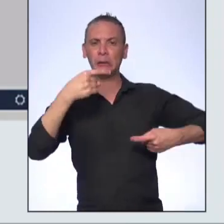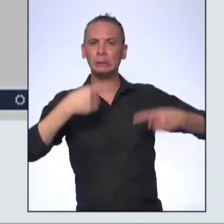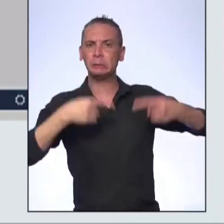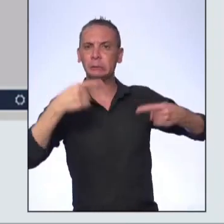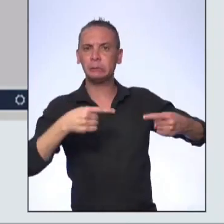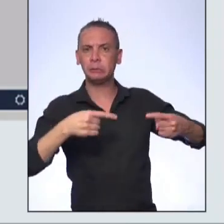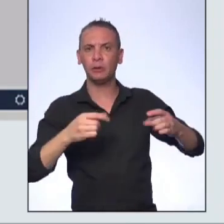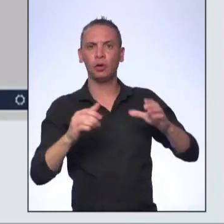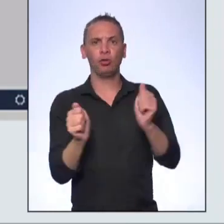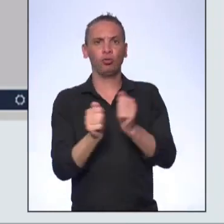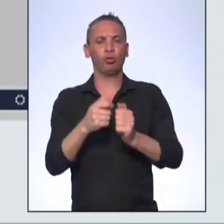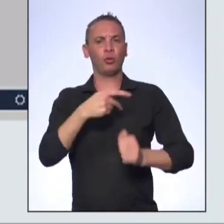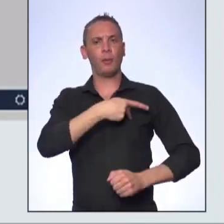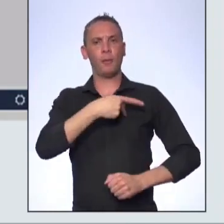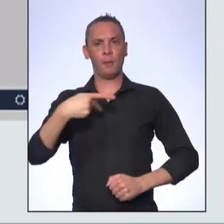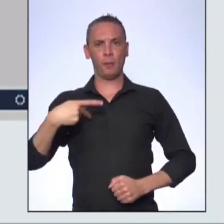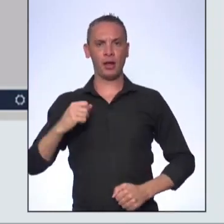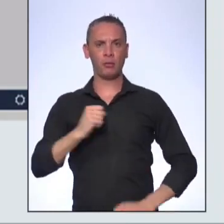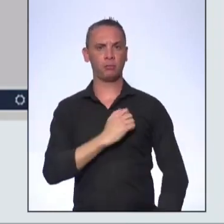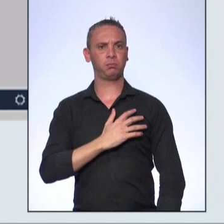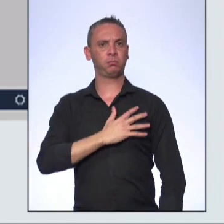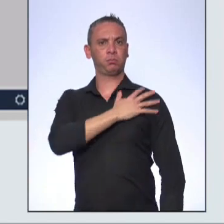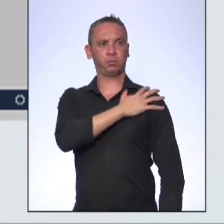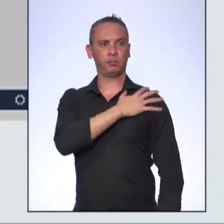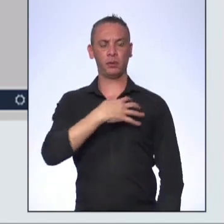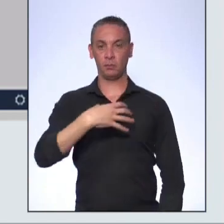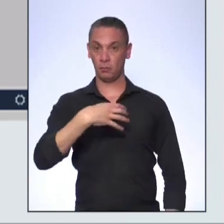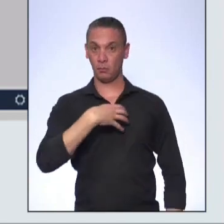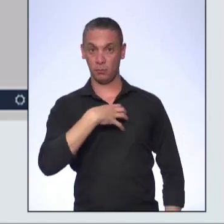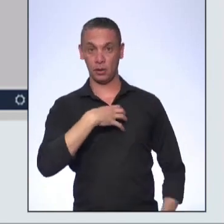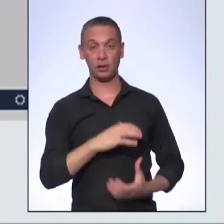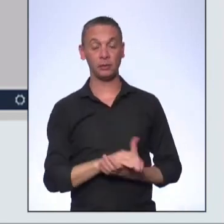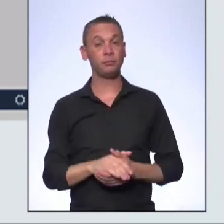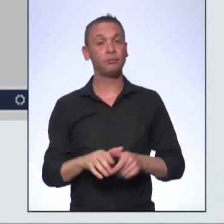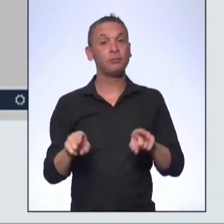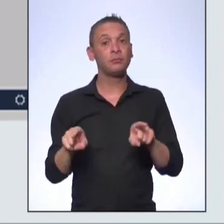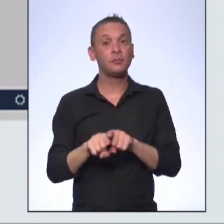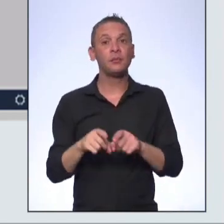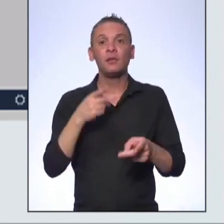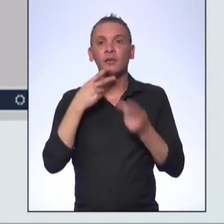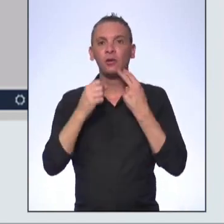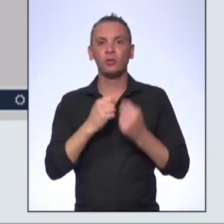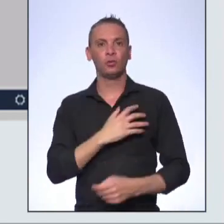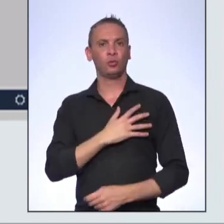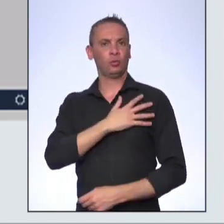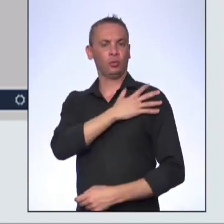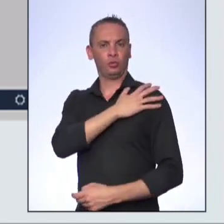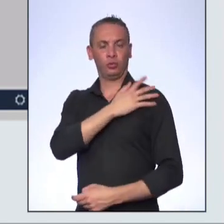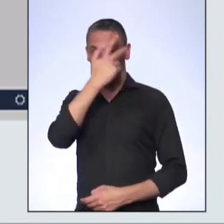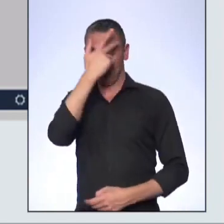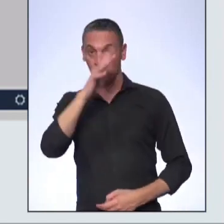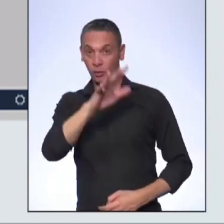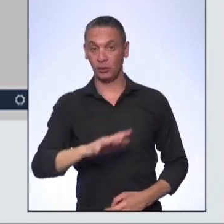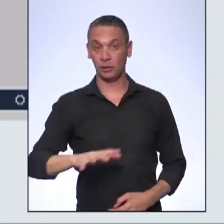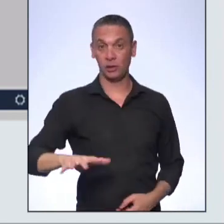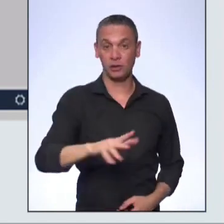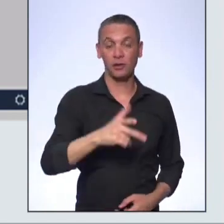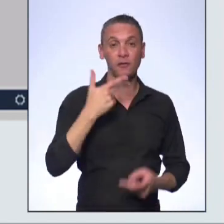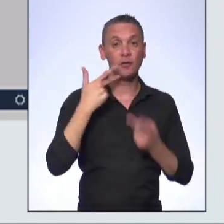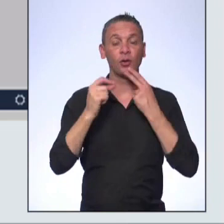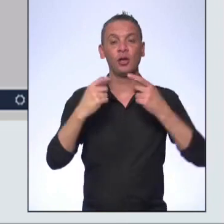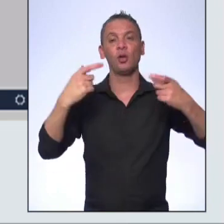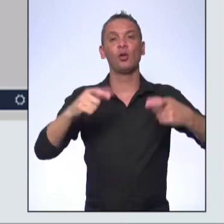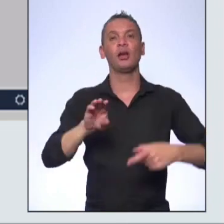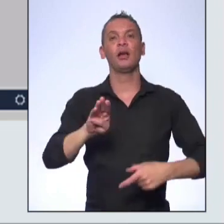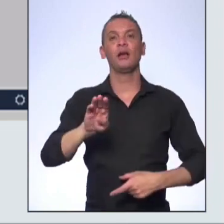os padres e coronéis do sertão da Bahia. A estratégia dos coronéis poderosos da região foi transformar Belo Monte